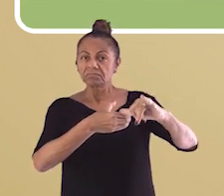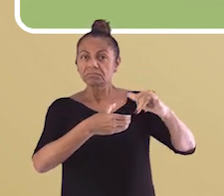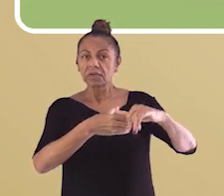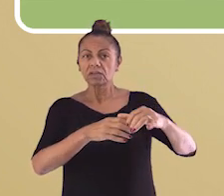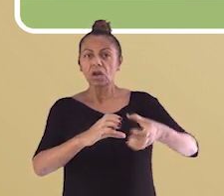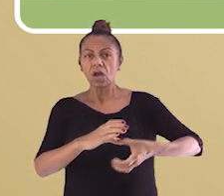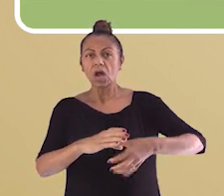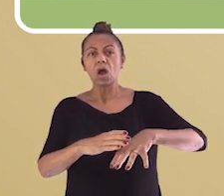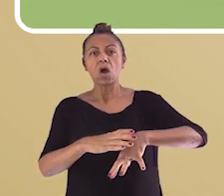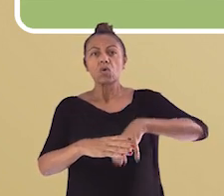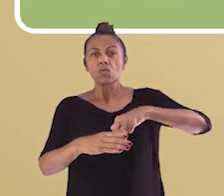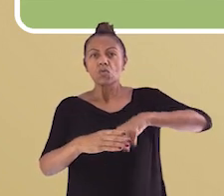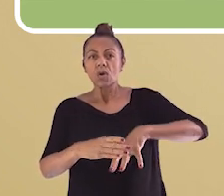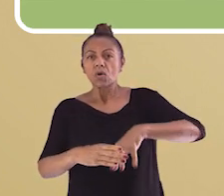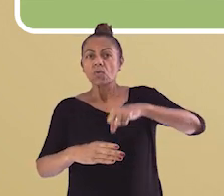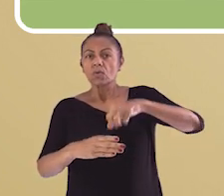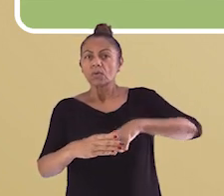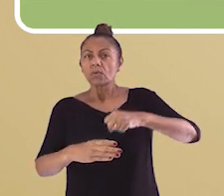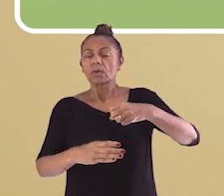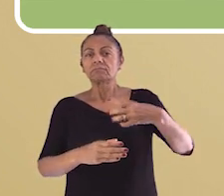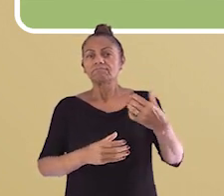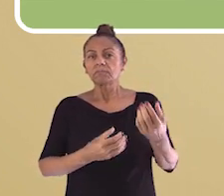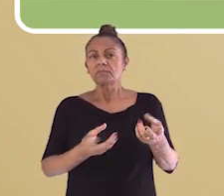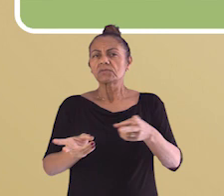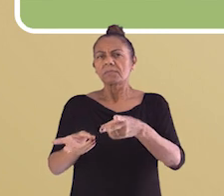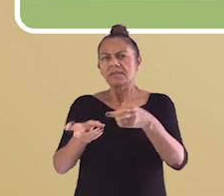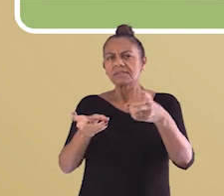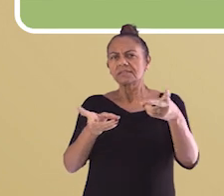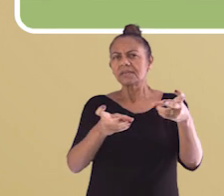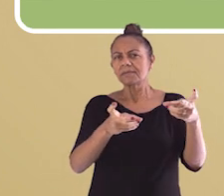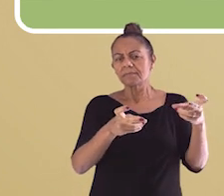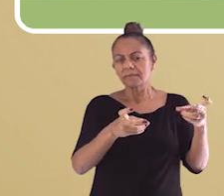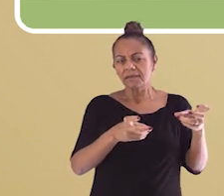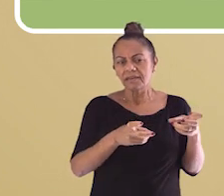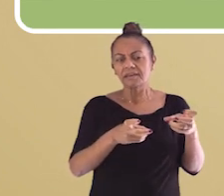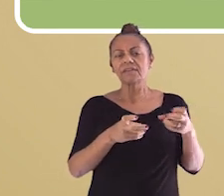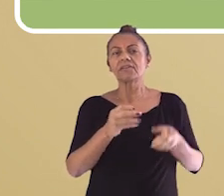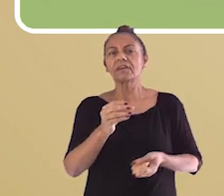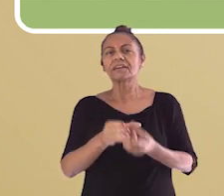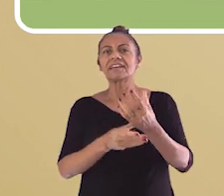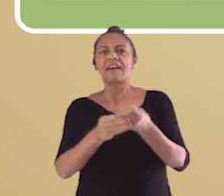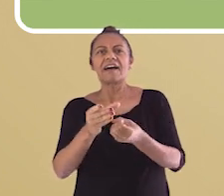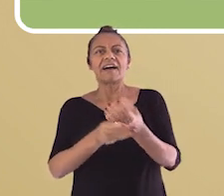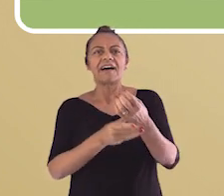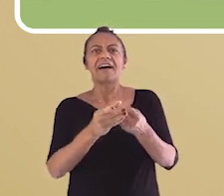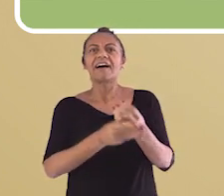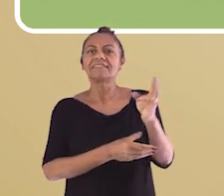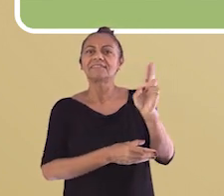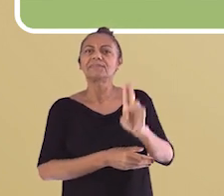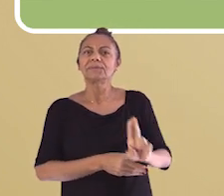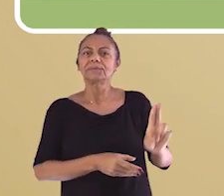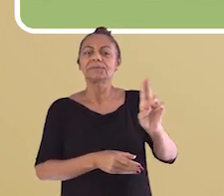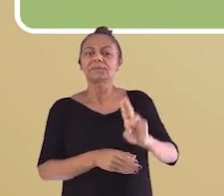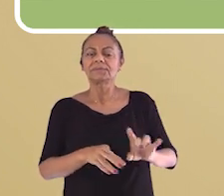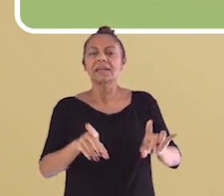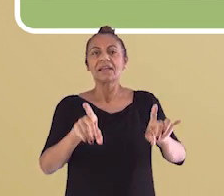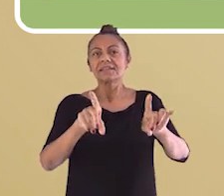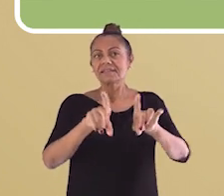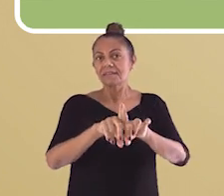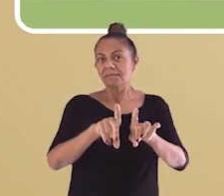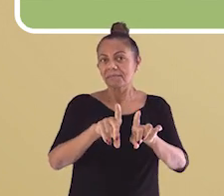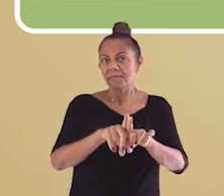perceptíveis, e outros tipos de fontes energéticas começaram a ser criadas e utilizadas. O uso de